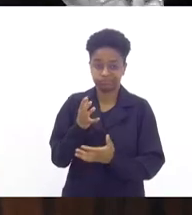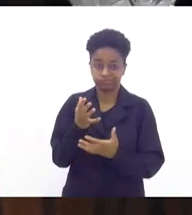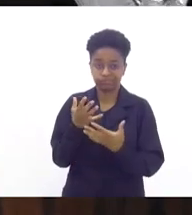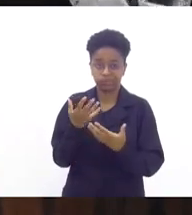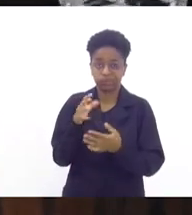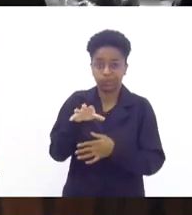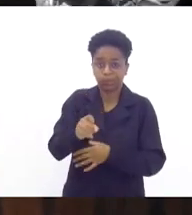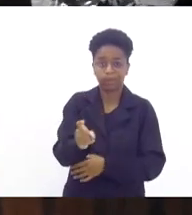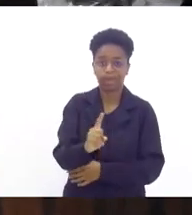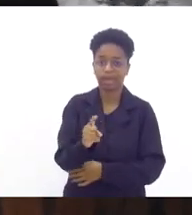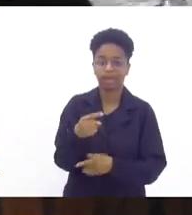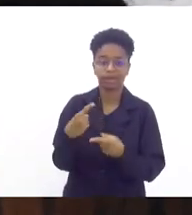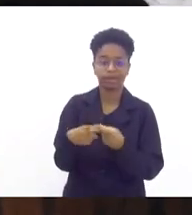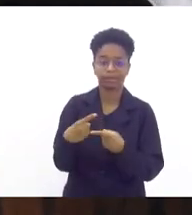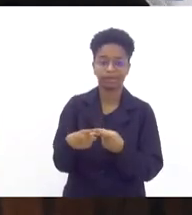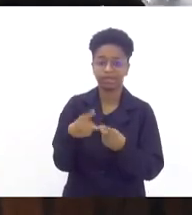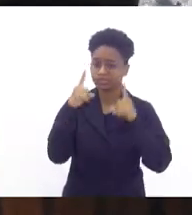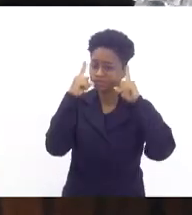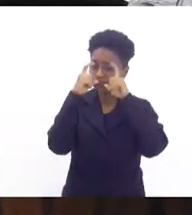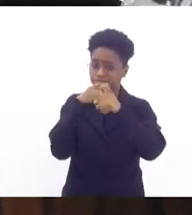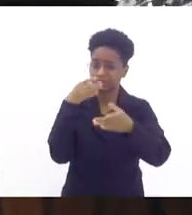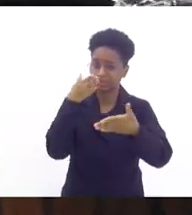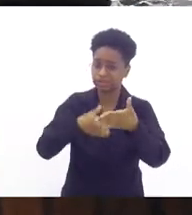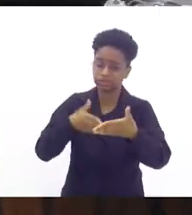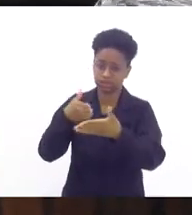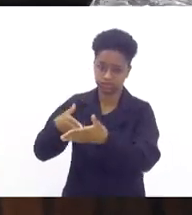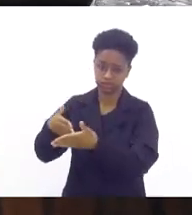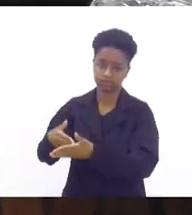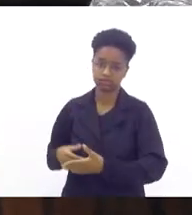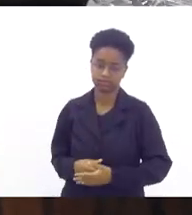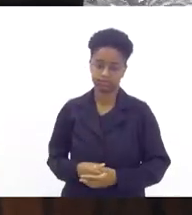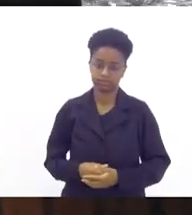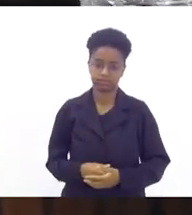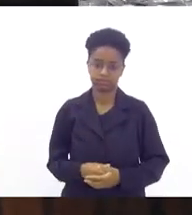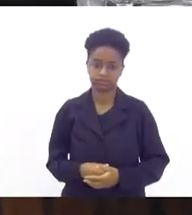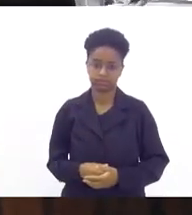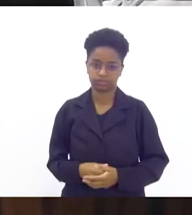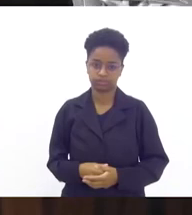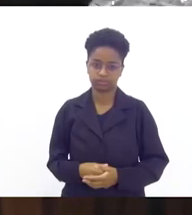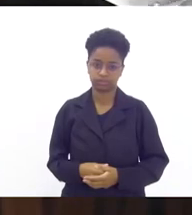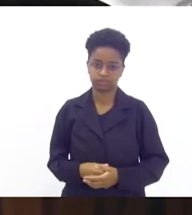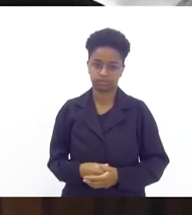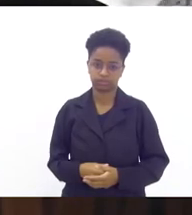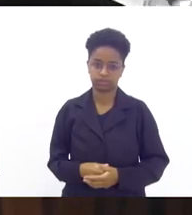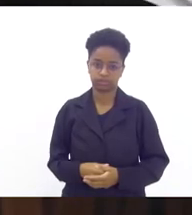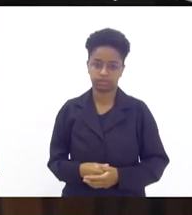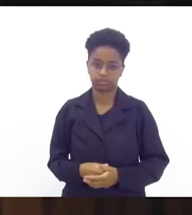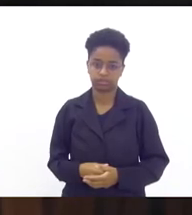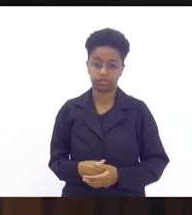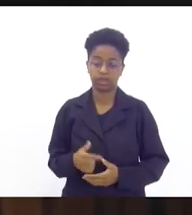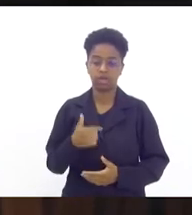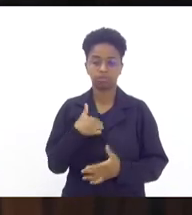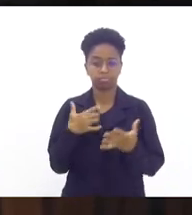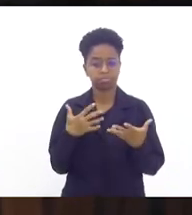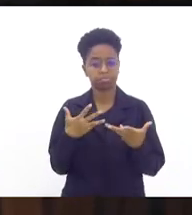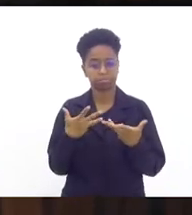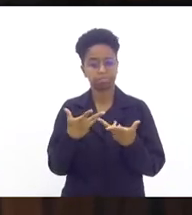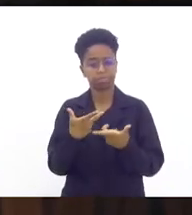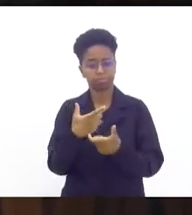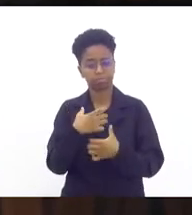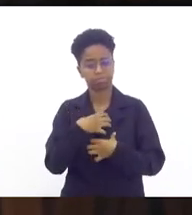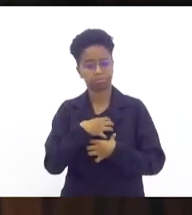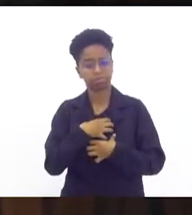em razão das dificuldades impostas pessoal eu estou Maravilhado com